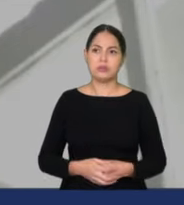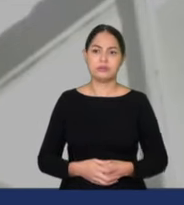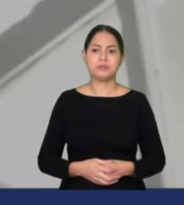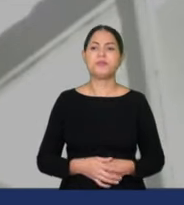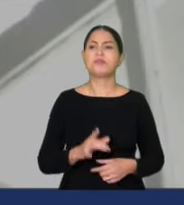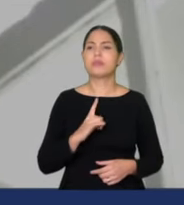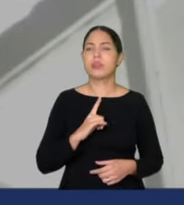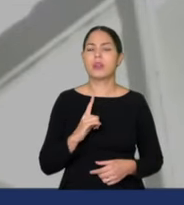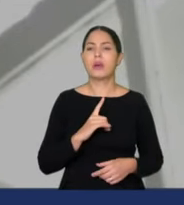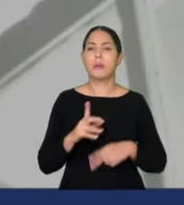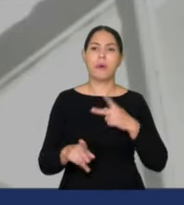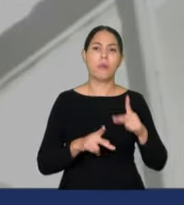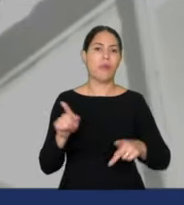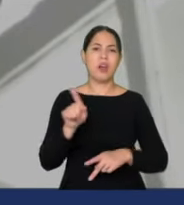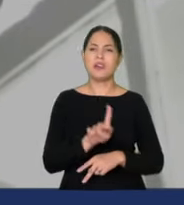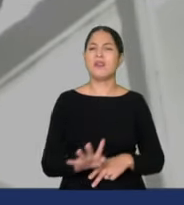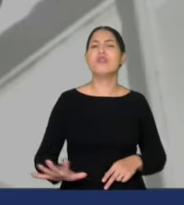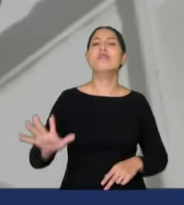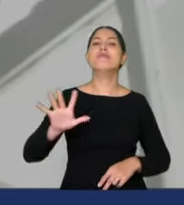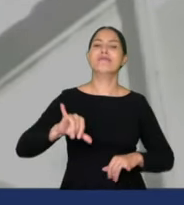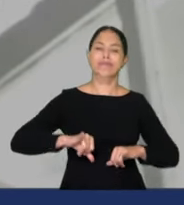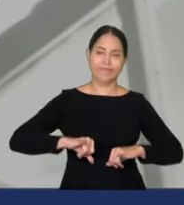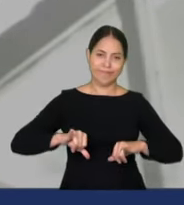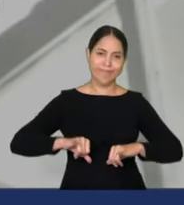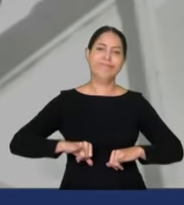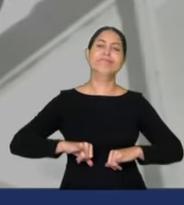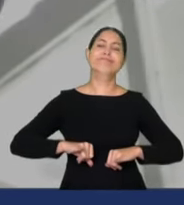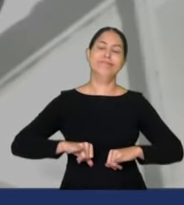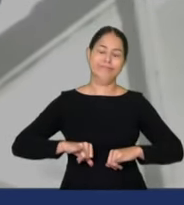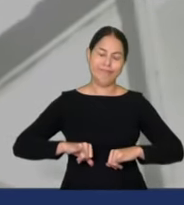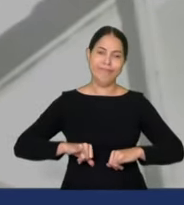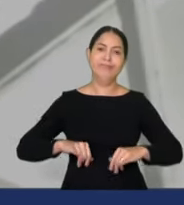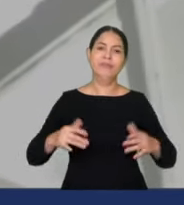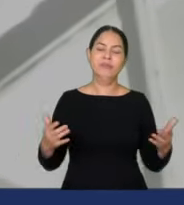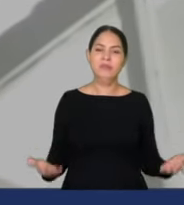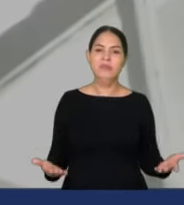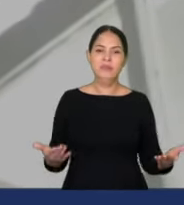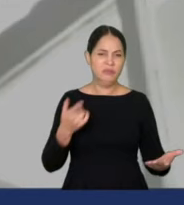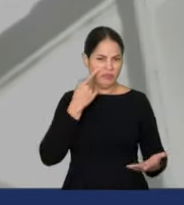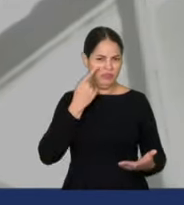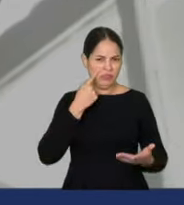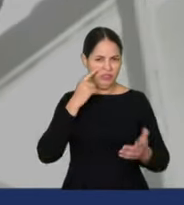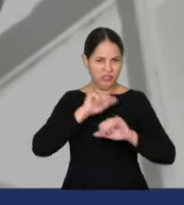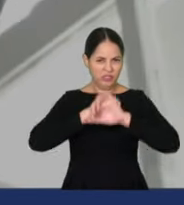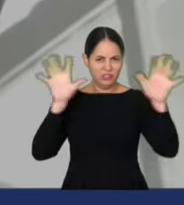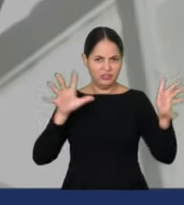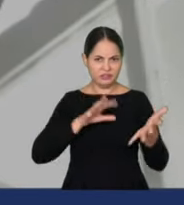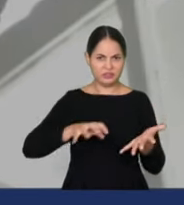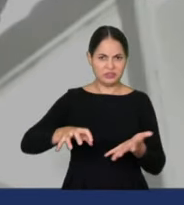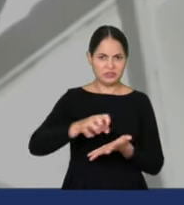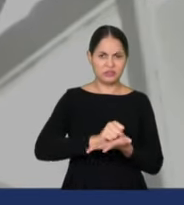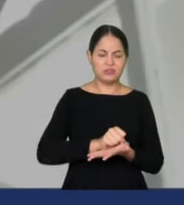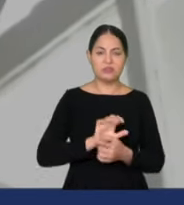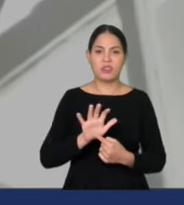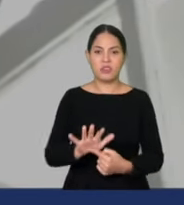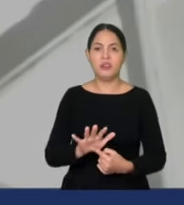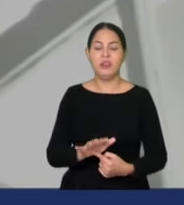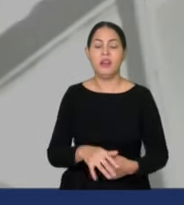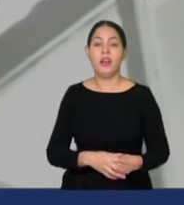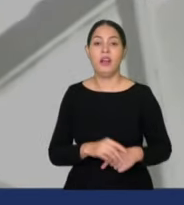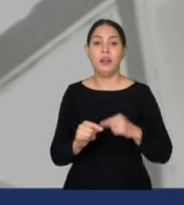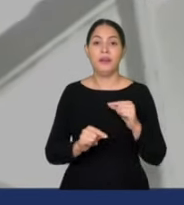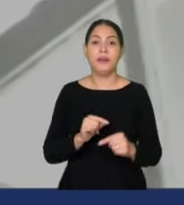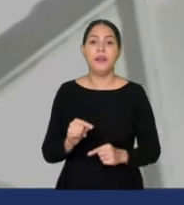a população em geral, né? Então, só para vocês terem uma ideia, trazendo alguns dados, essa política de desinvestimento da Petrobras, que